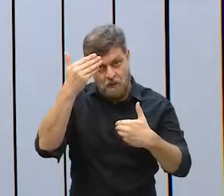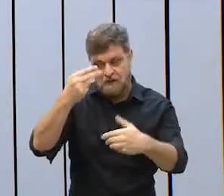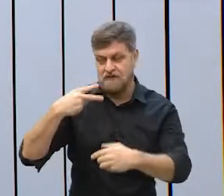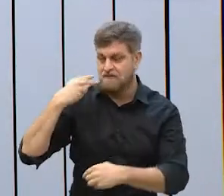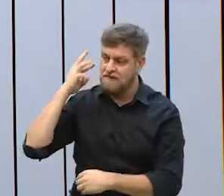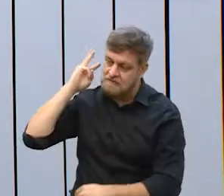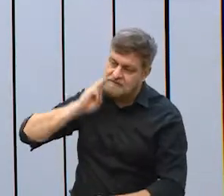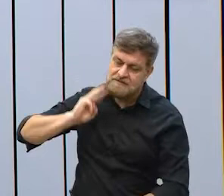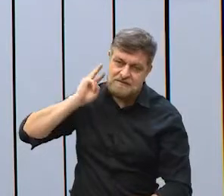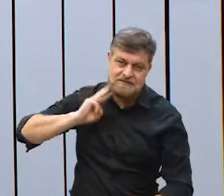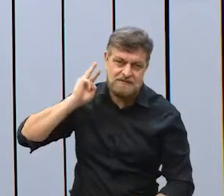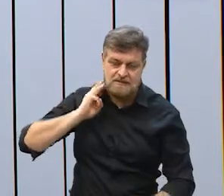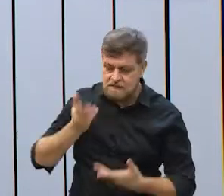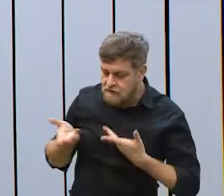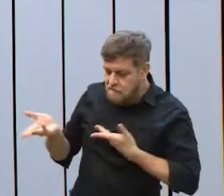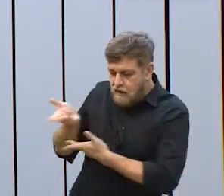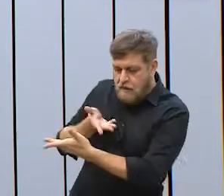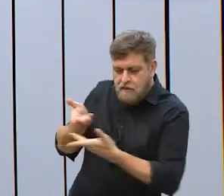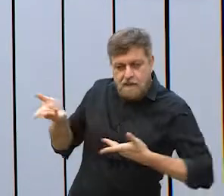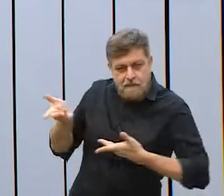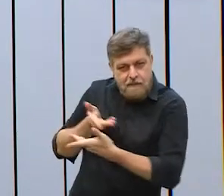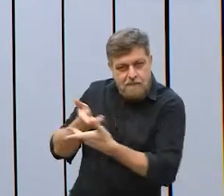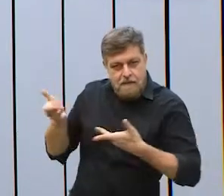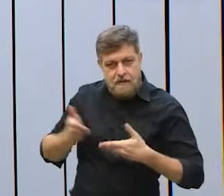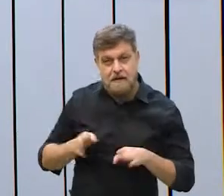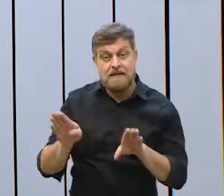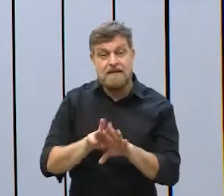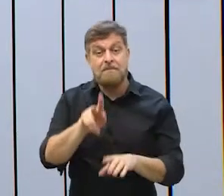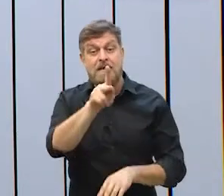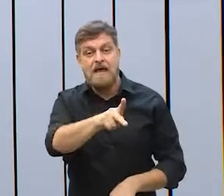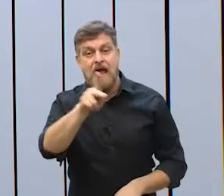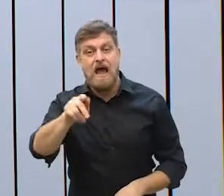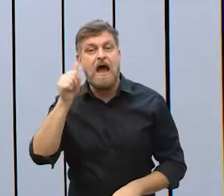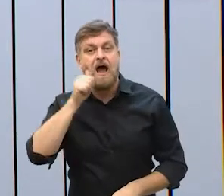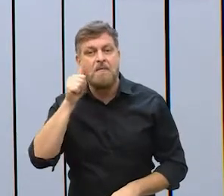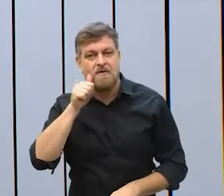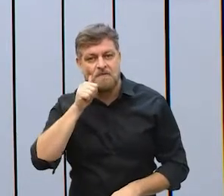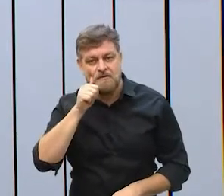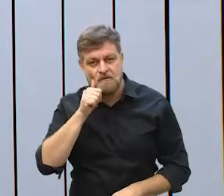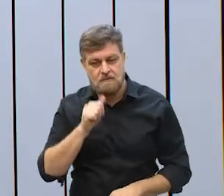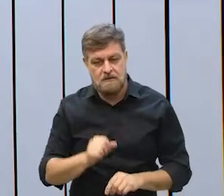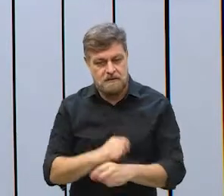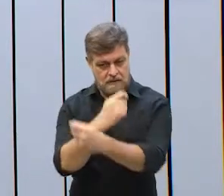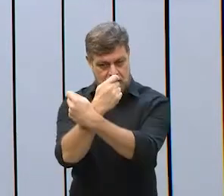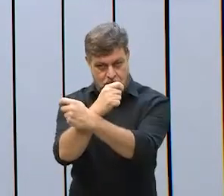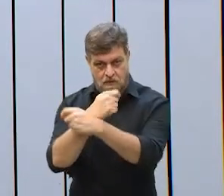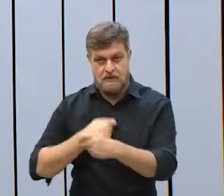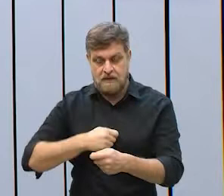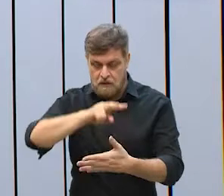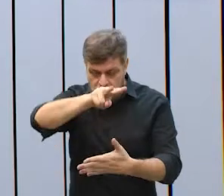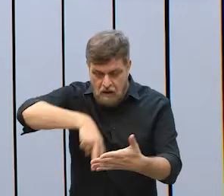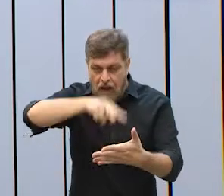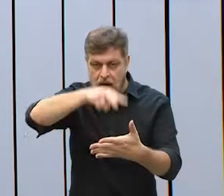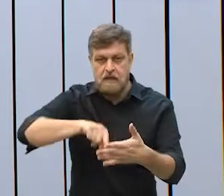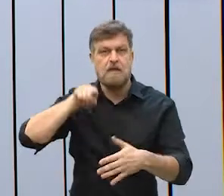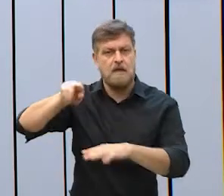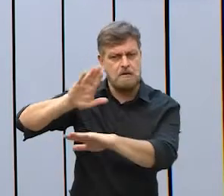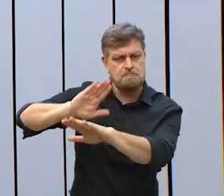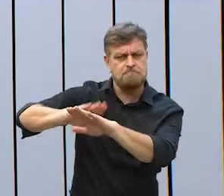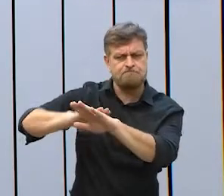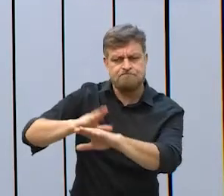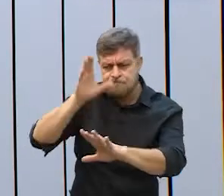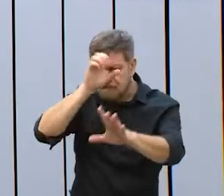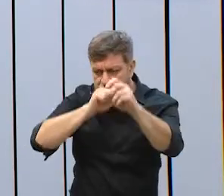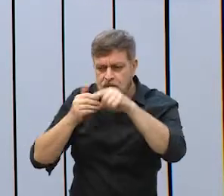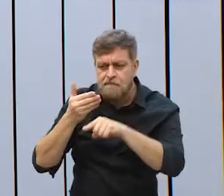Cecílio que compartilha comigo o programa, a professora, especialista, já tive a oportunidade de ler algumas coisas para também